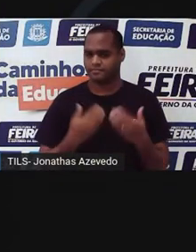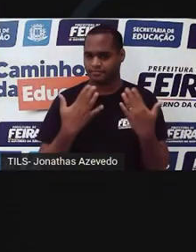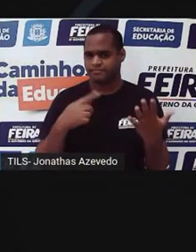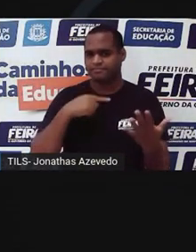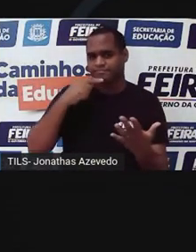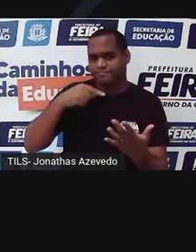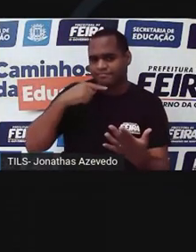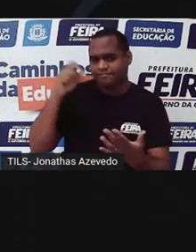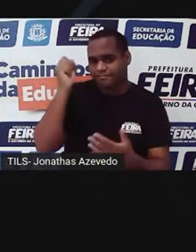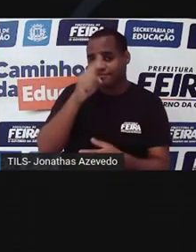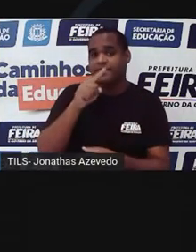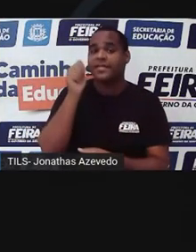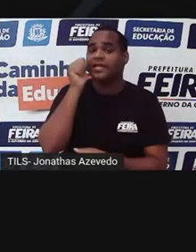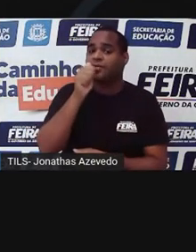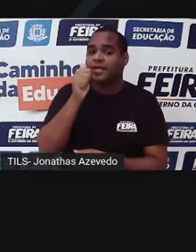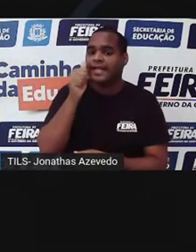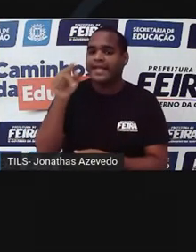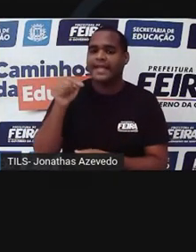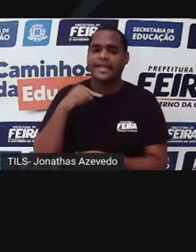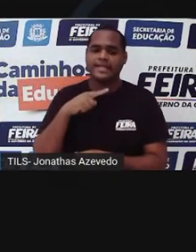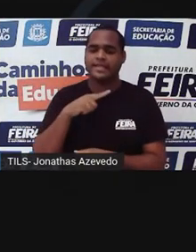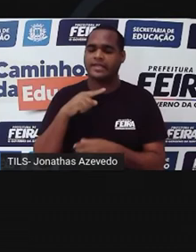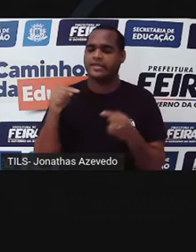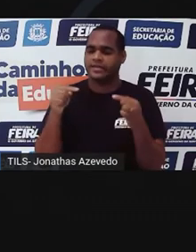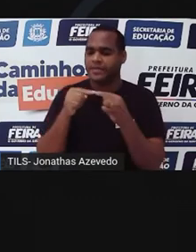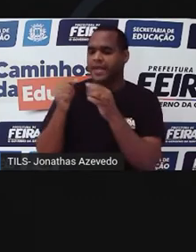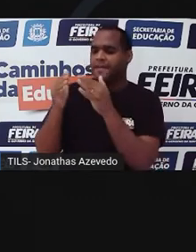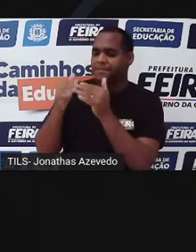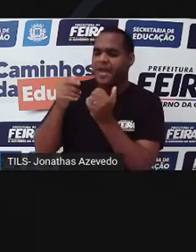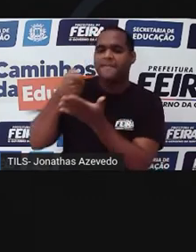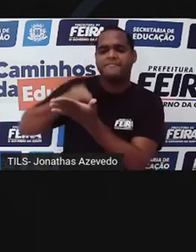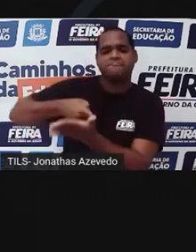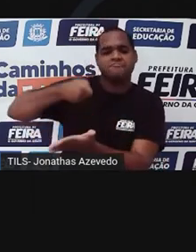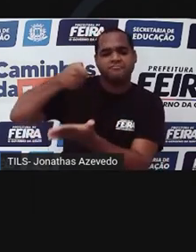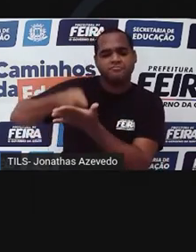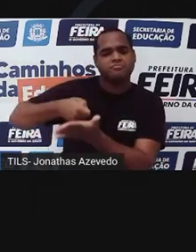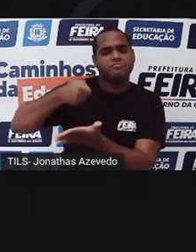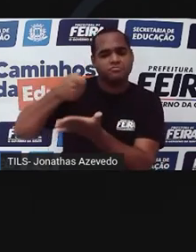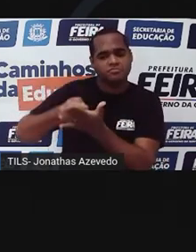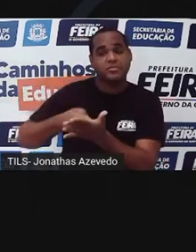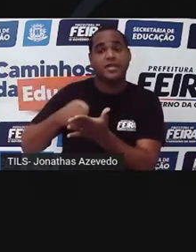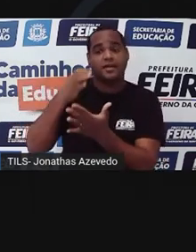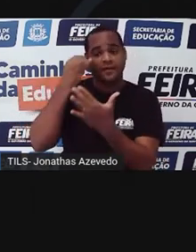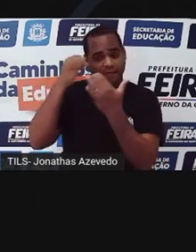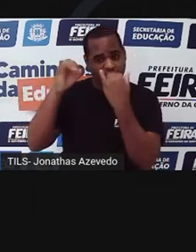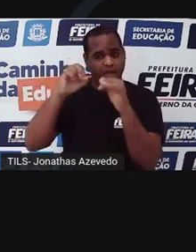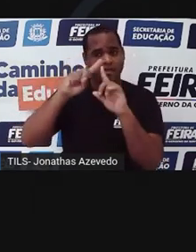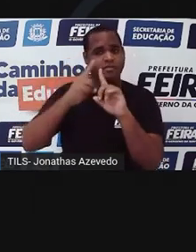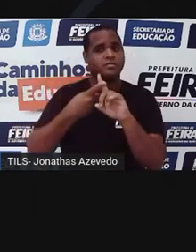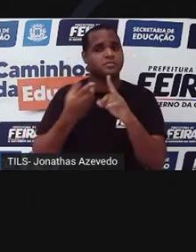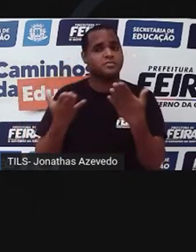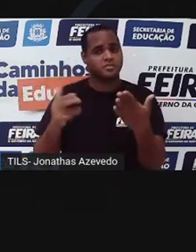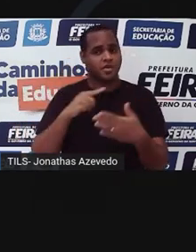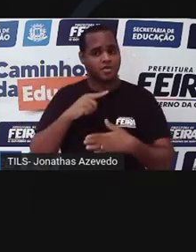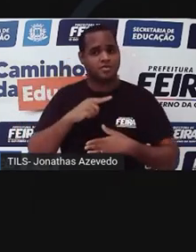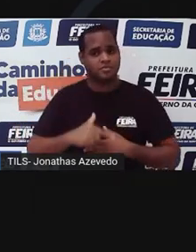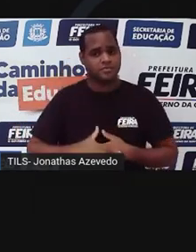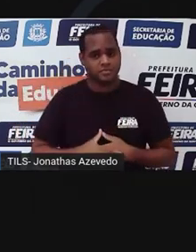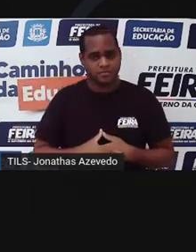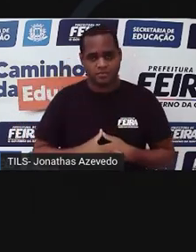tem dúvida de que a mulher é muito mais cobrada quando se trata de prevenir uma gravidez indesejada